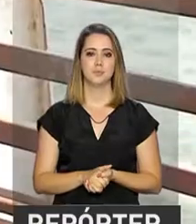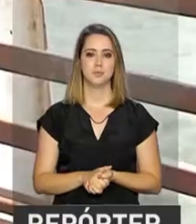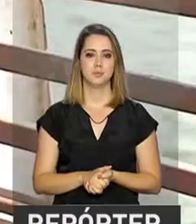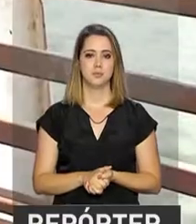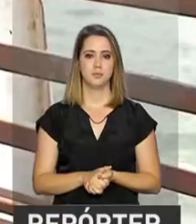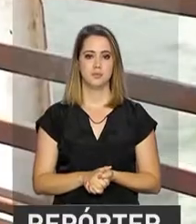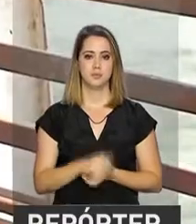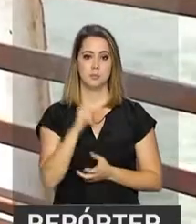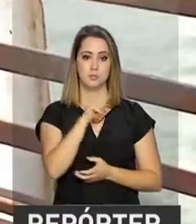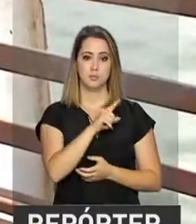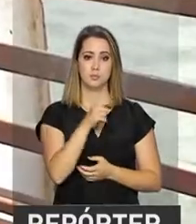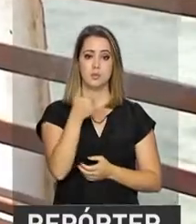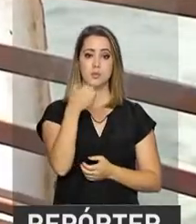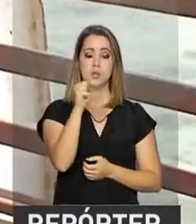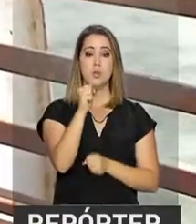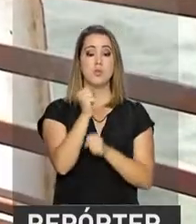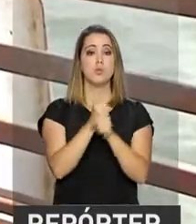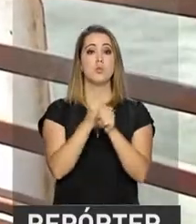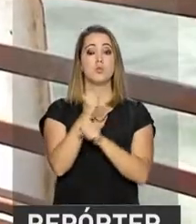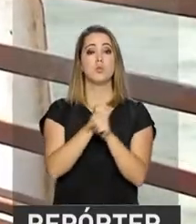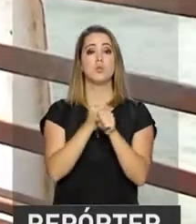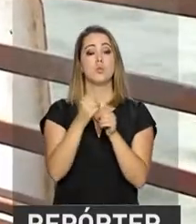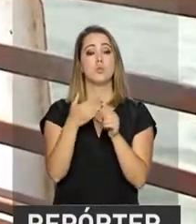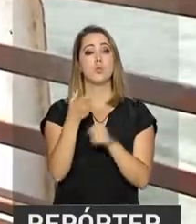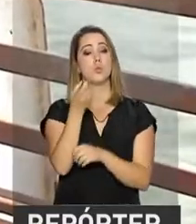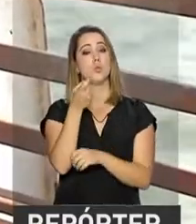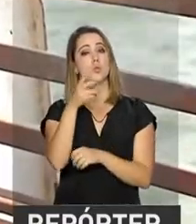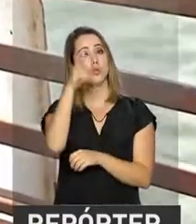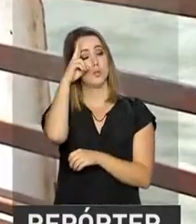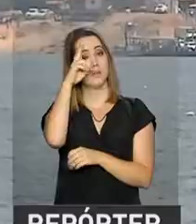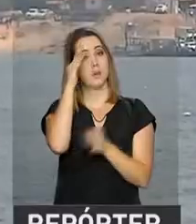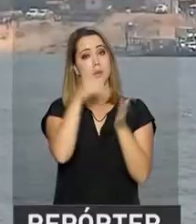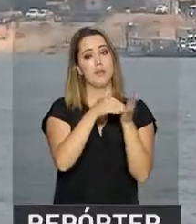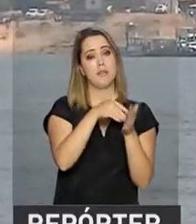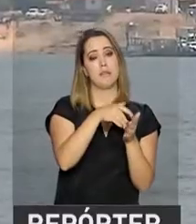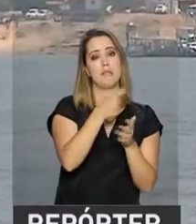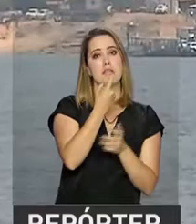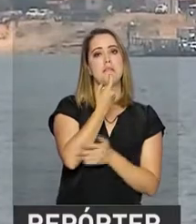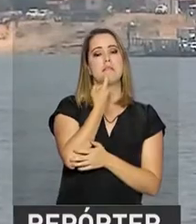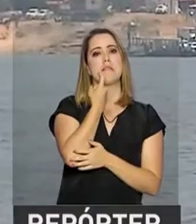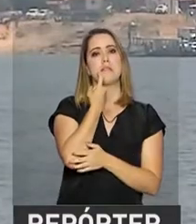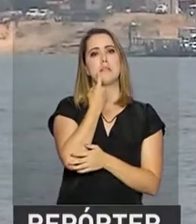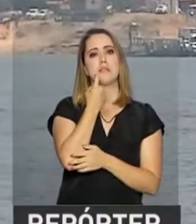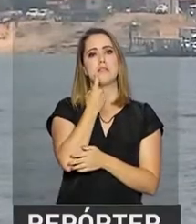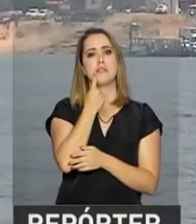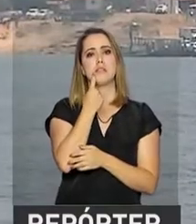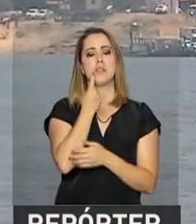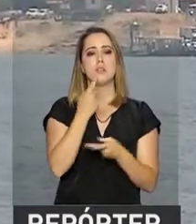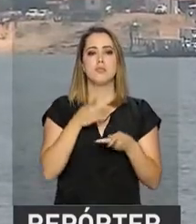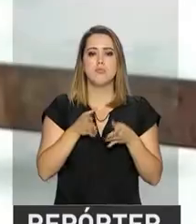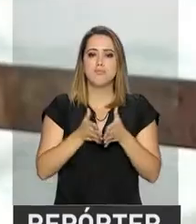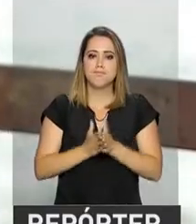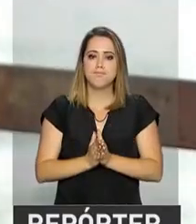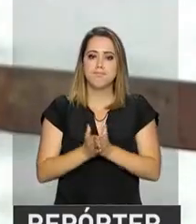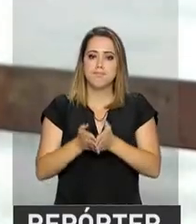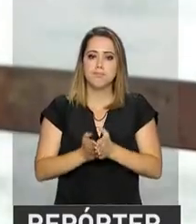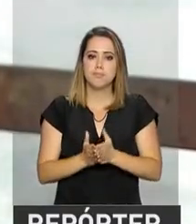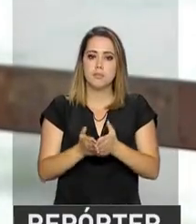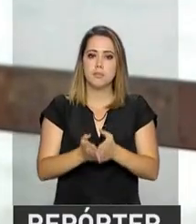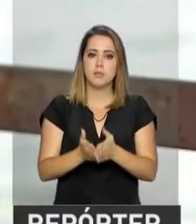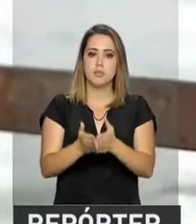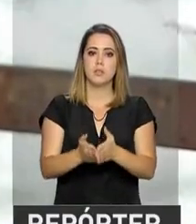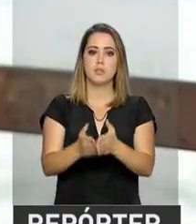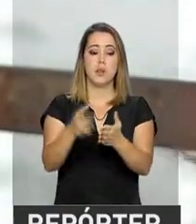há 18 anos de segunda a sexta sônia faz a travessia do rio araguaia de balsa ela mora em xambioá